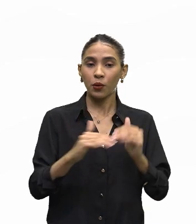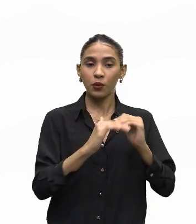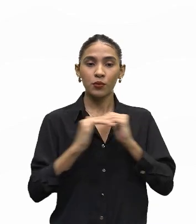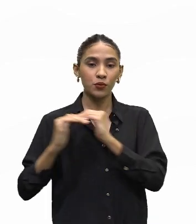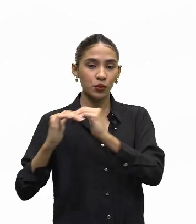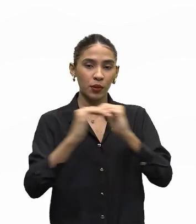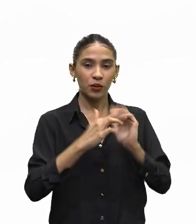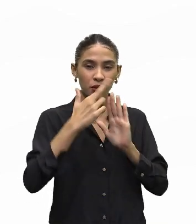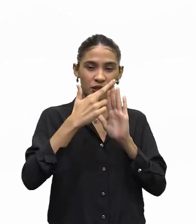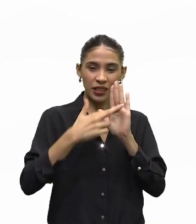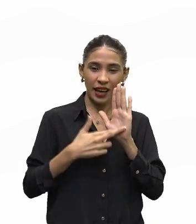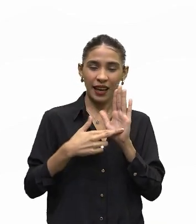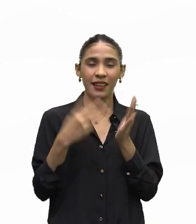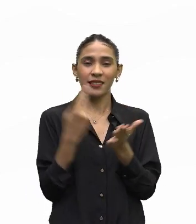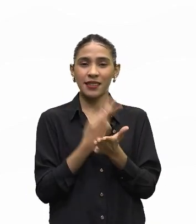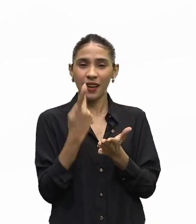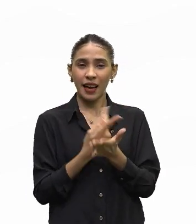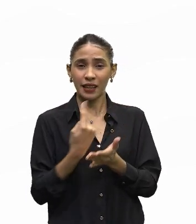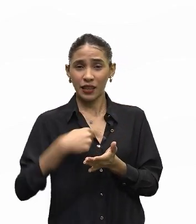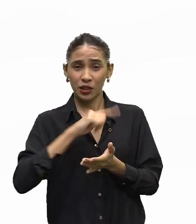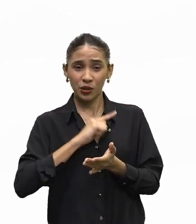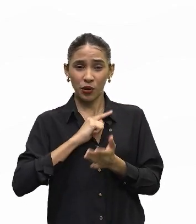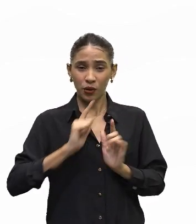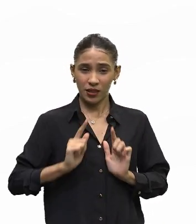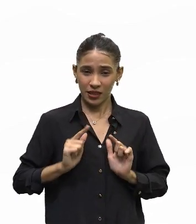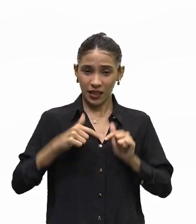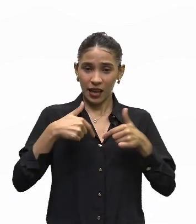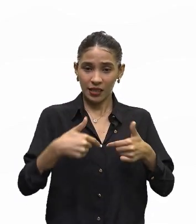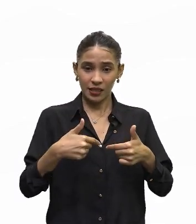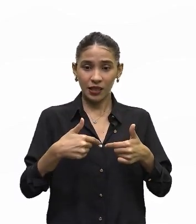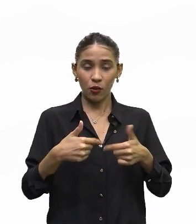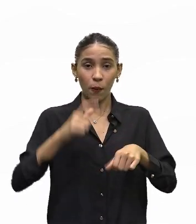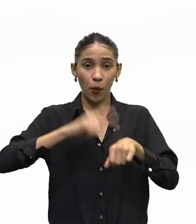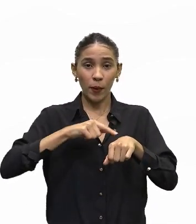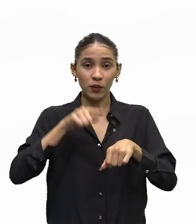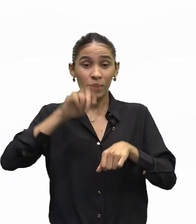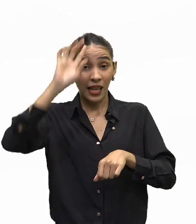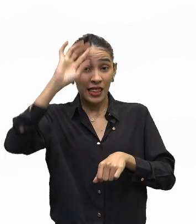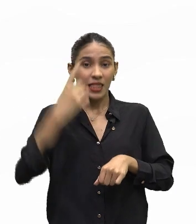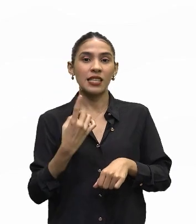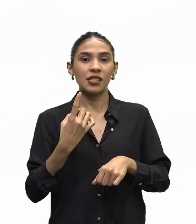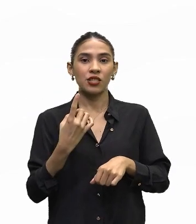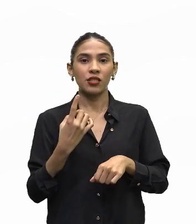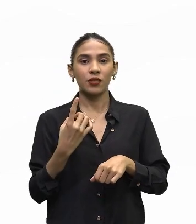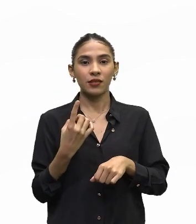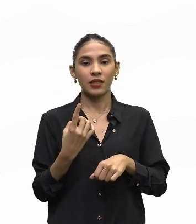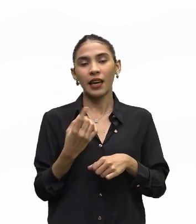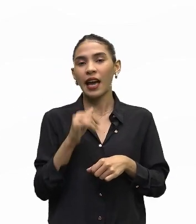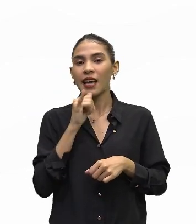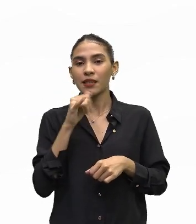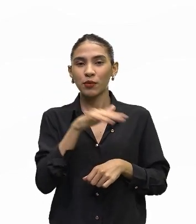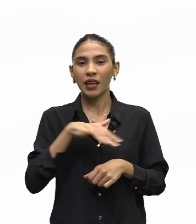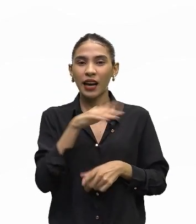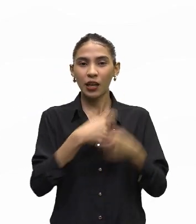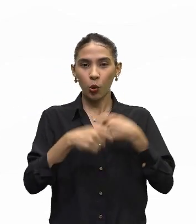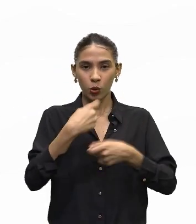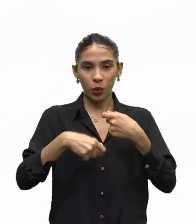de julgamentos errados que fazemos nas tomadas de decisões financeiras.